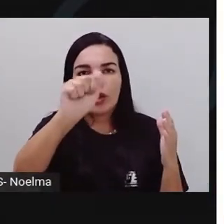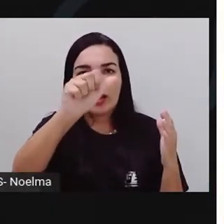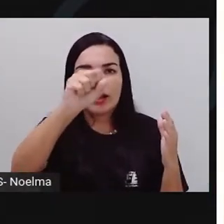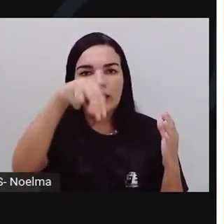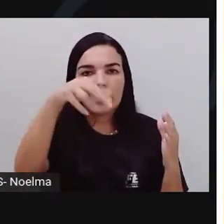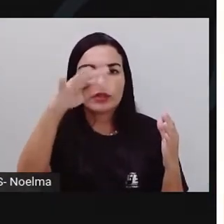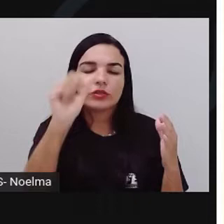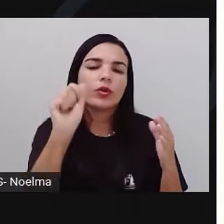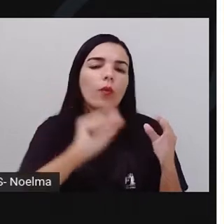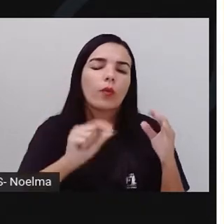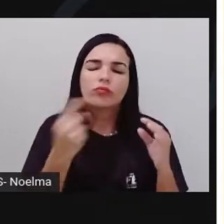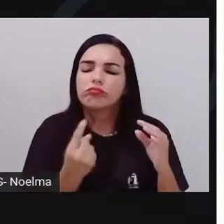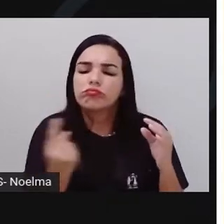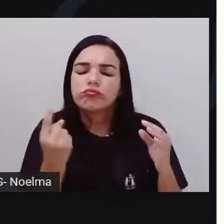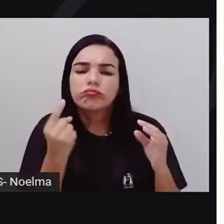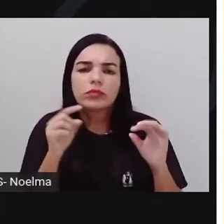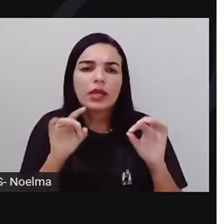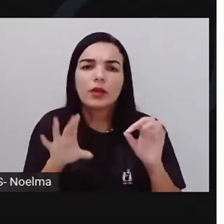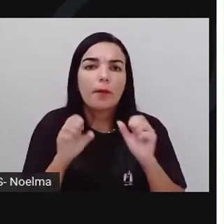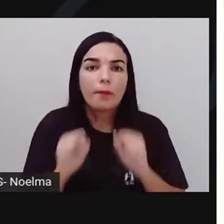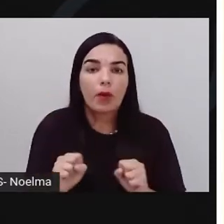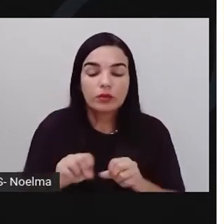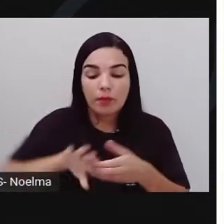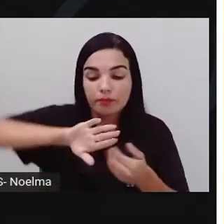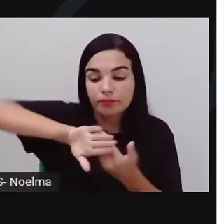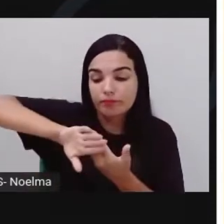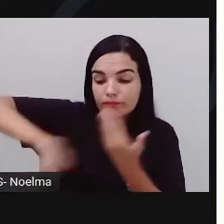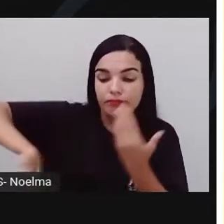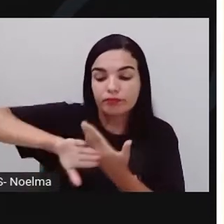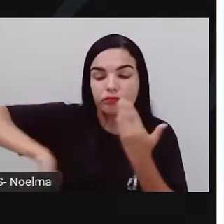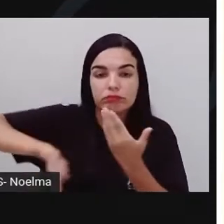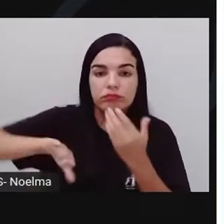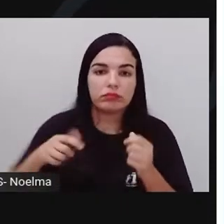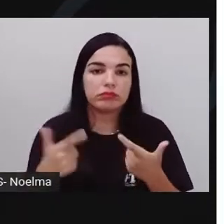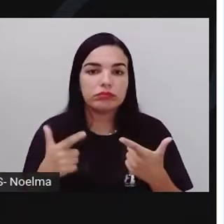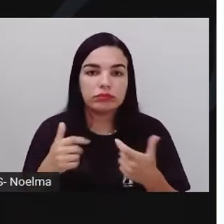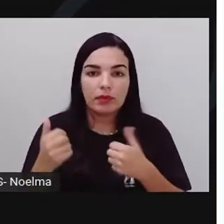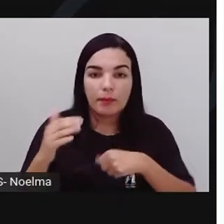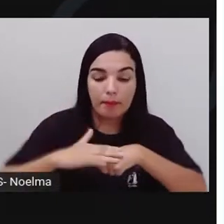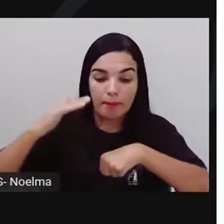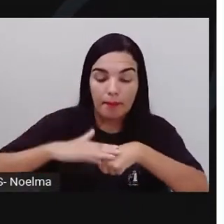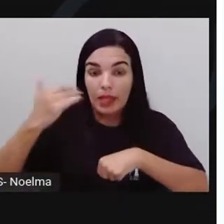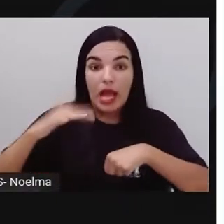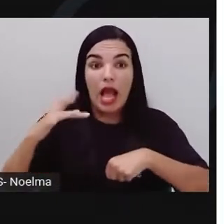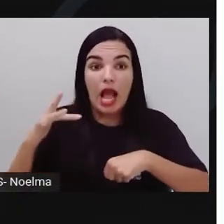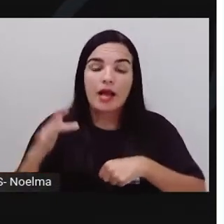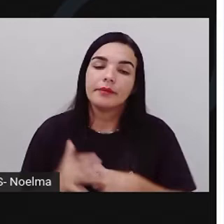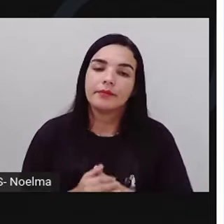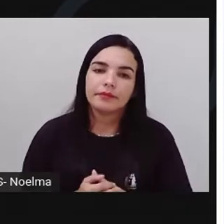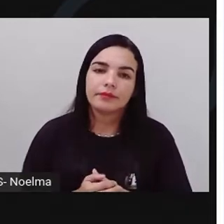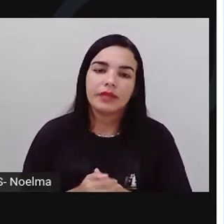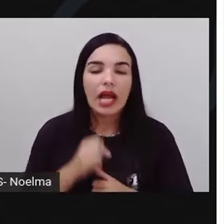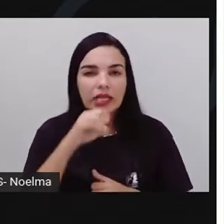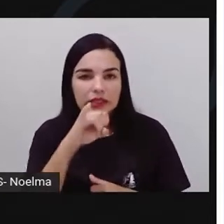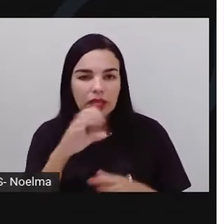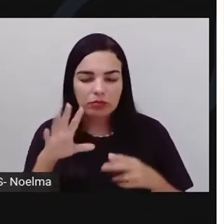cabo e não a deixa escapar. E o que aconteceria se não houvesse a borracha? Se os cabos não estivessem